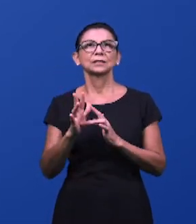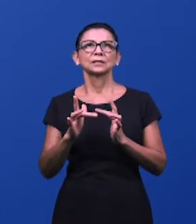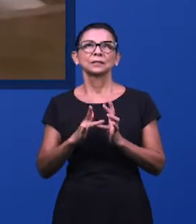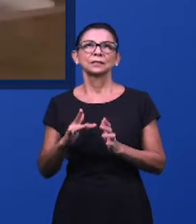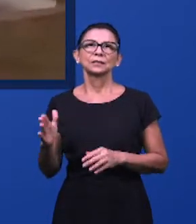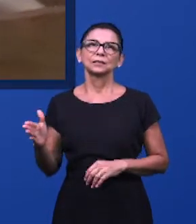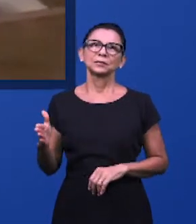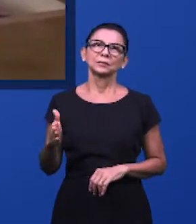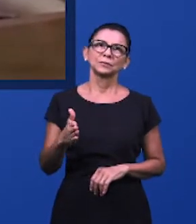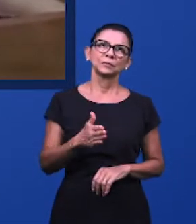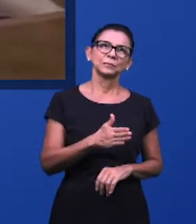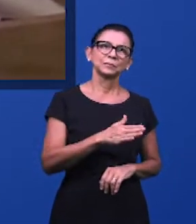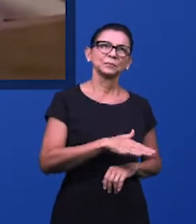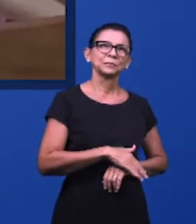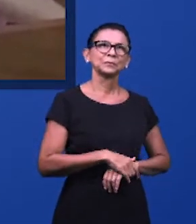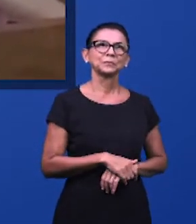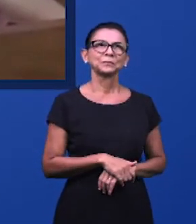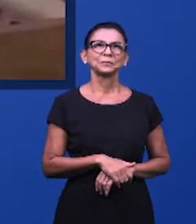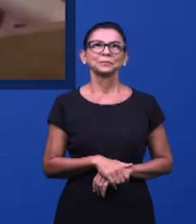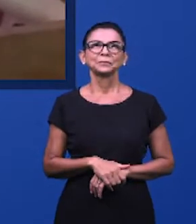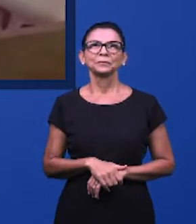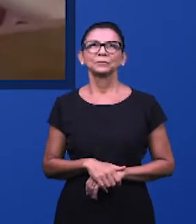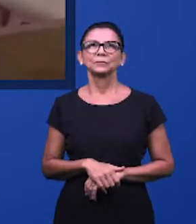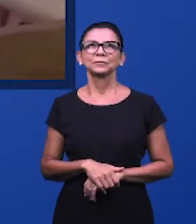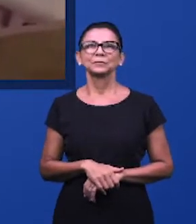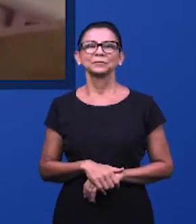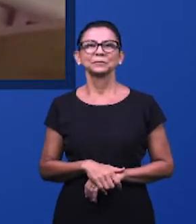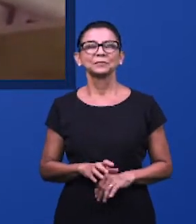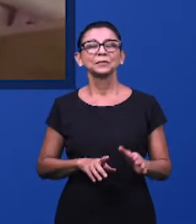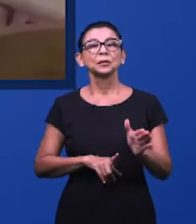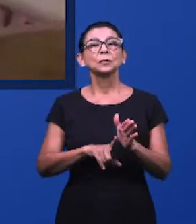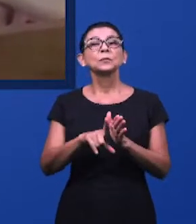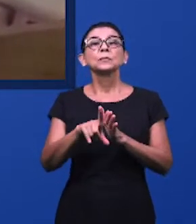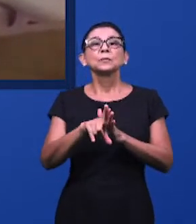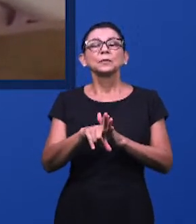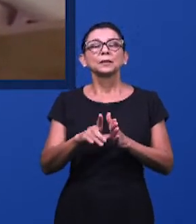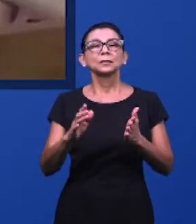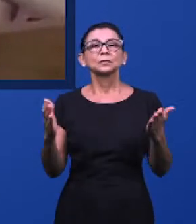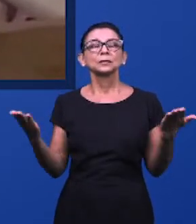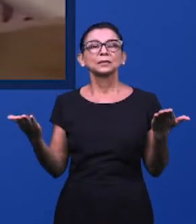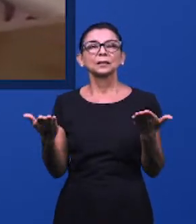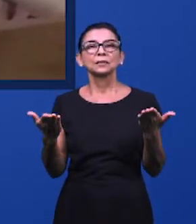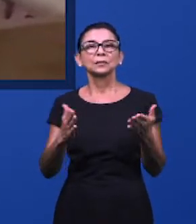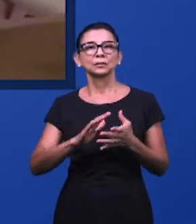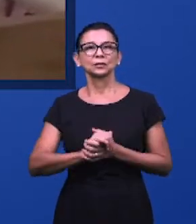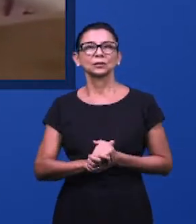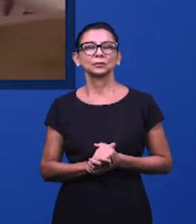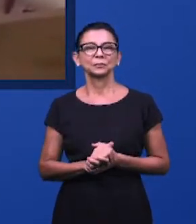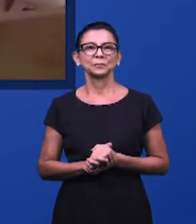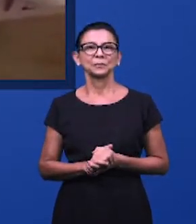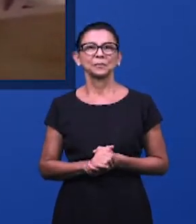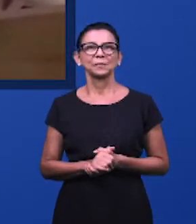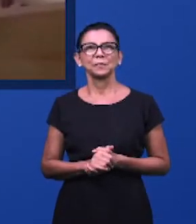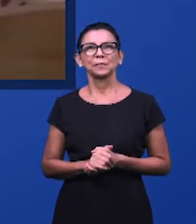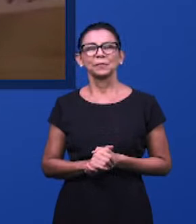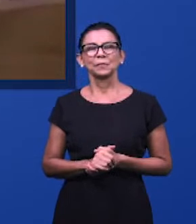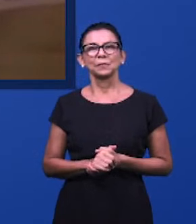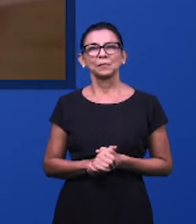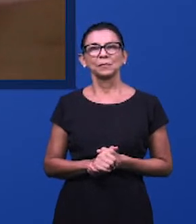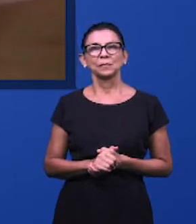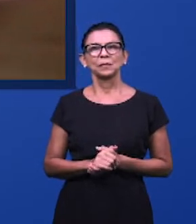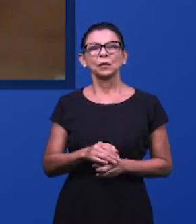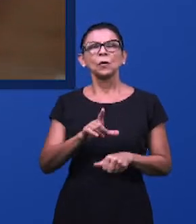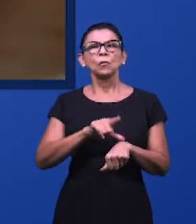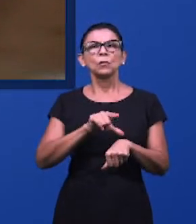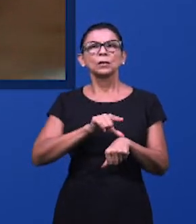Jesus. Senhor, crianças. Amém. A pergunta para as crianças intermediárias e adolescentes é: em quais